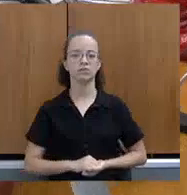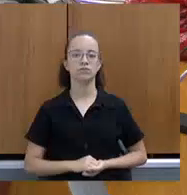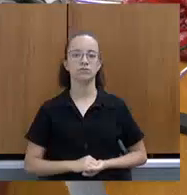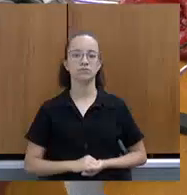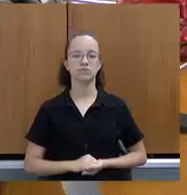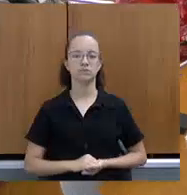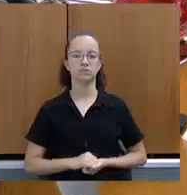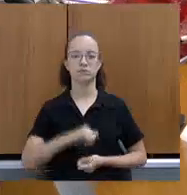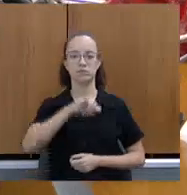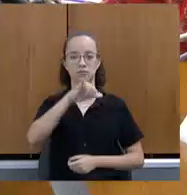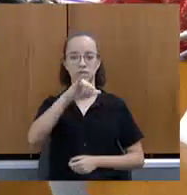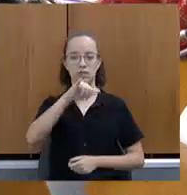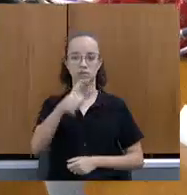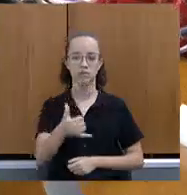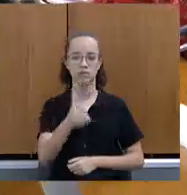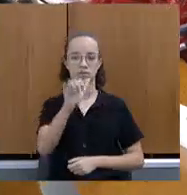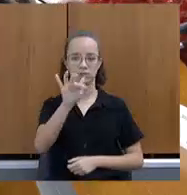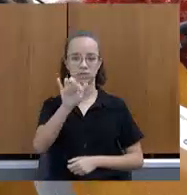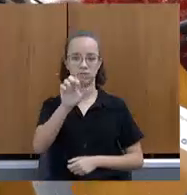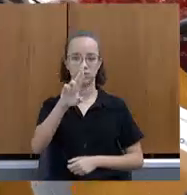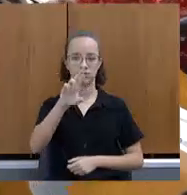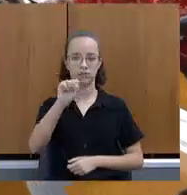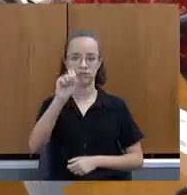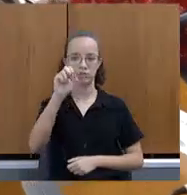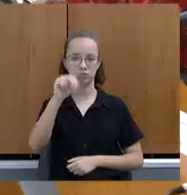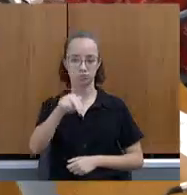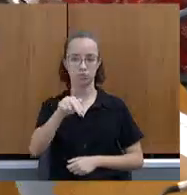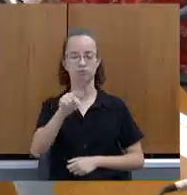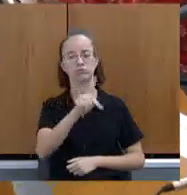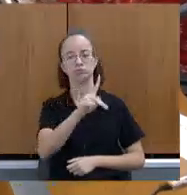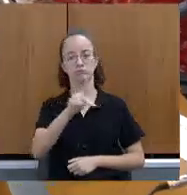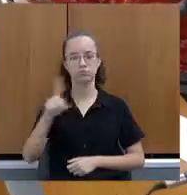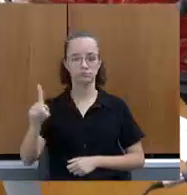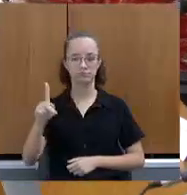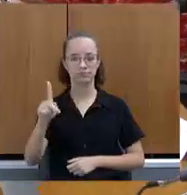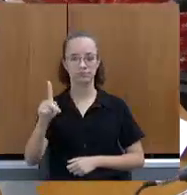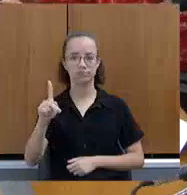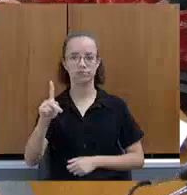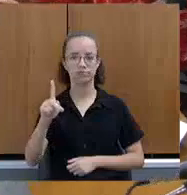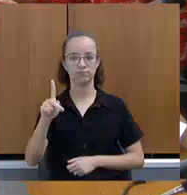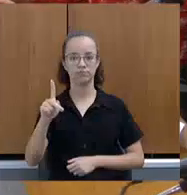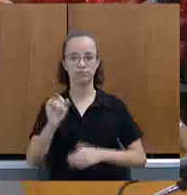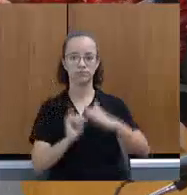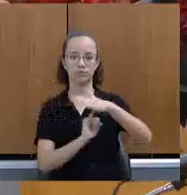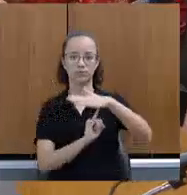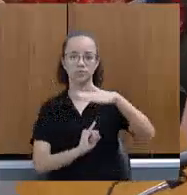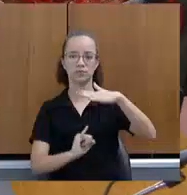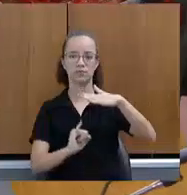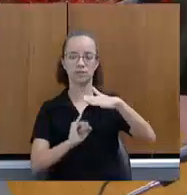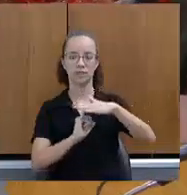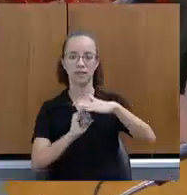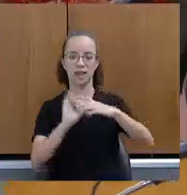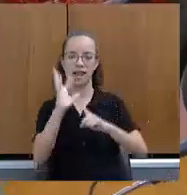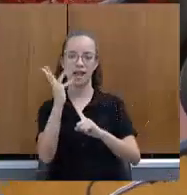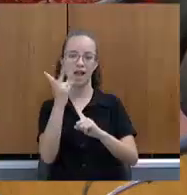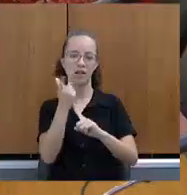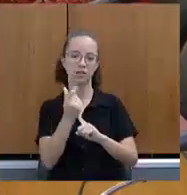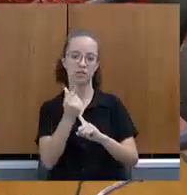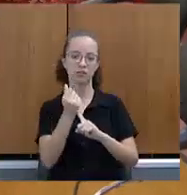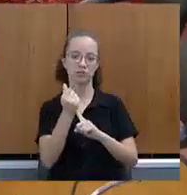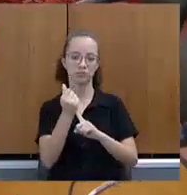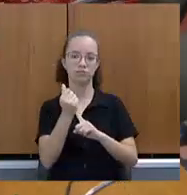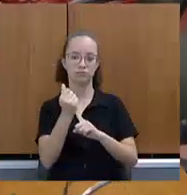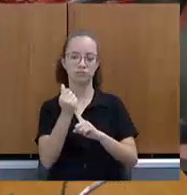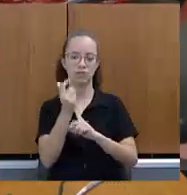Jefferson Fonseca Coutinho Presidente da fundação de artes de Ouro Preto Muito obrigado